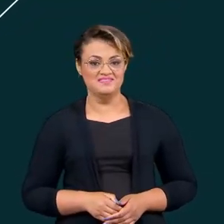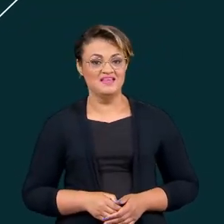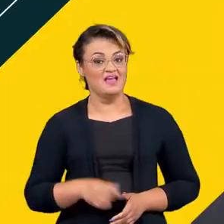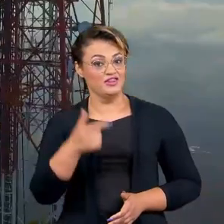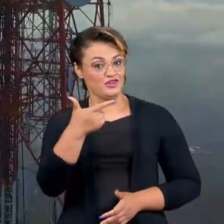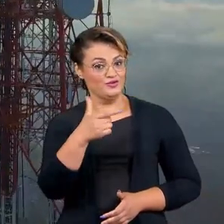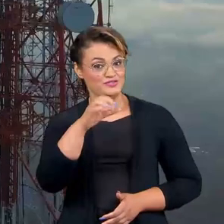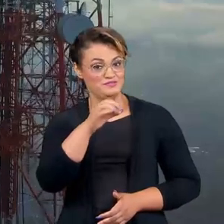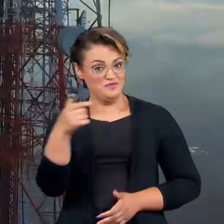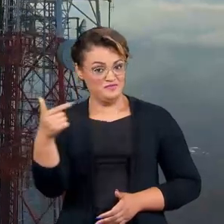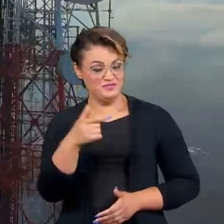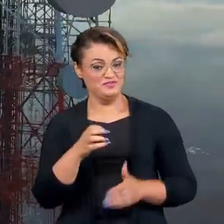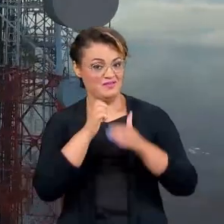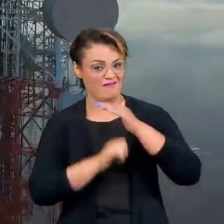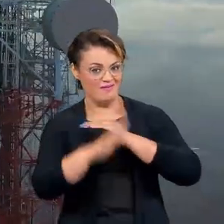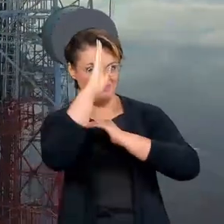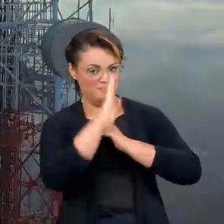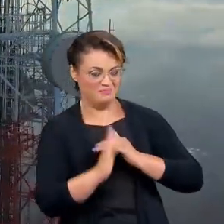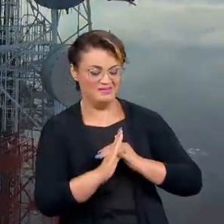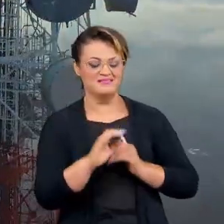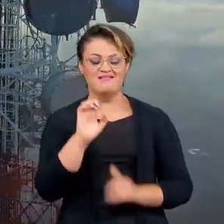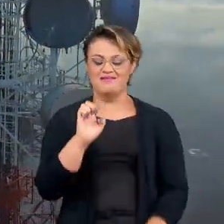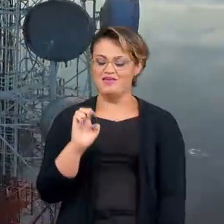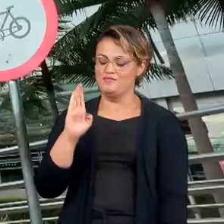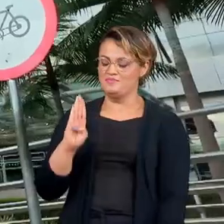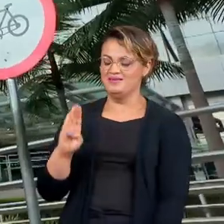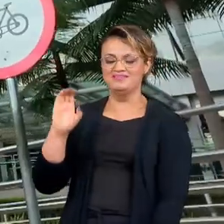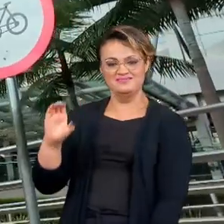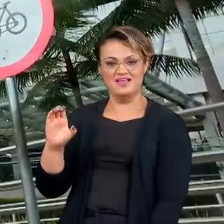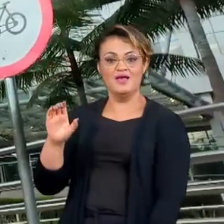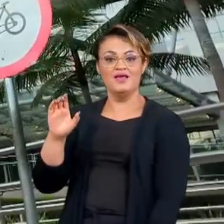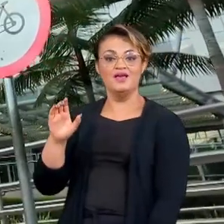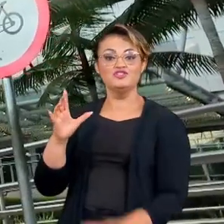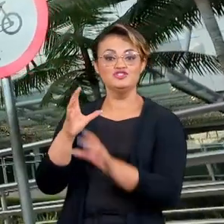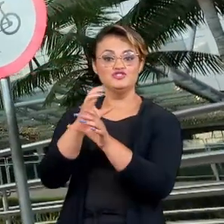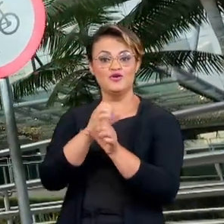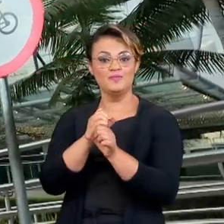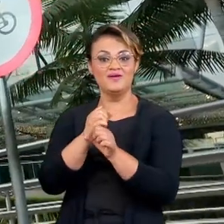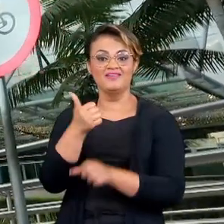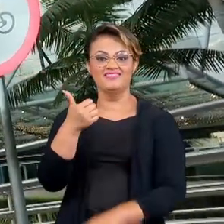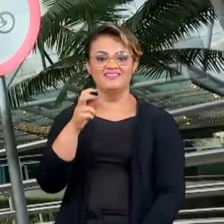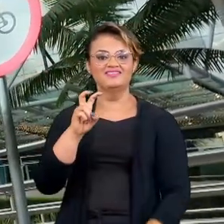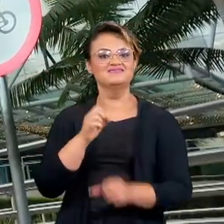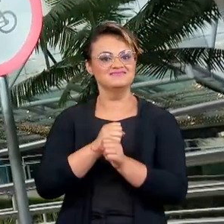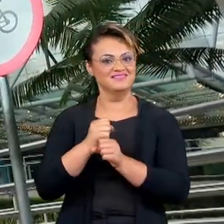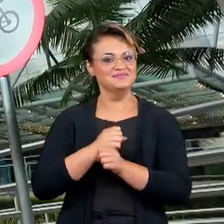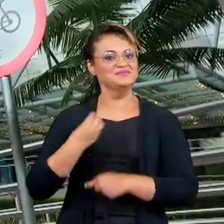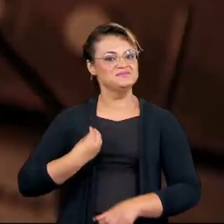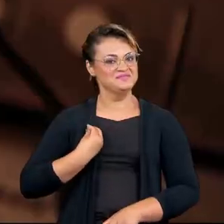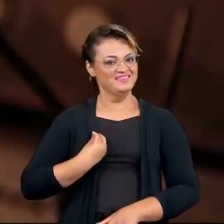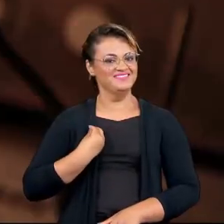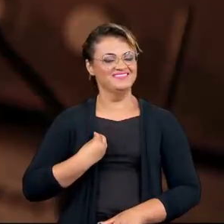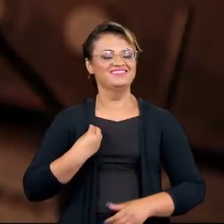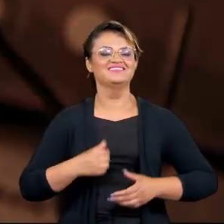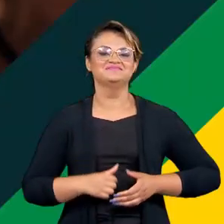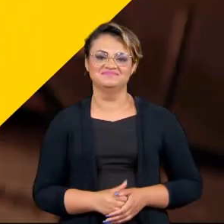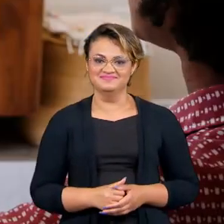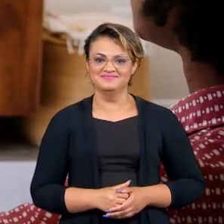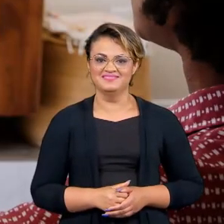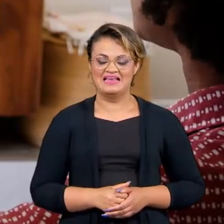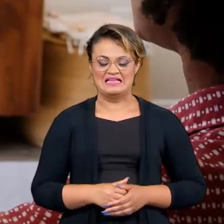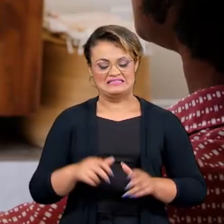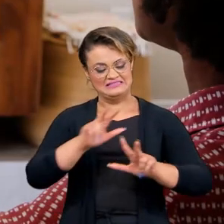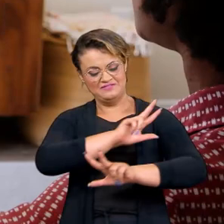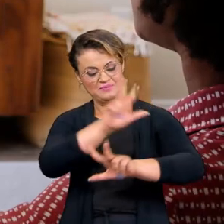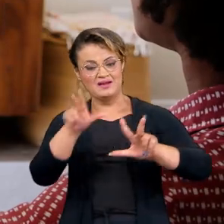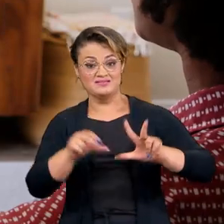Sabendo. Em 2022, a Empresa Brasil de Comunicação comemora 15 anos de conquistas.